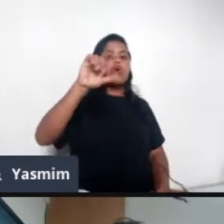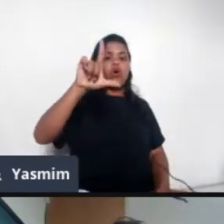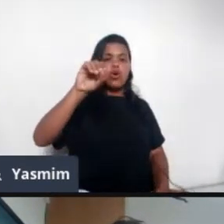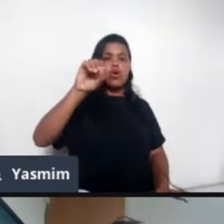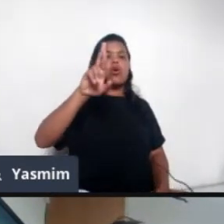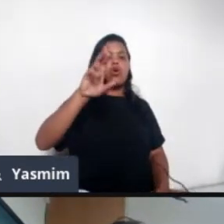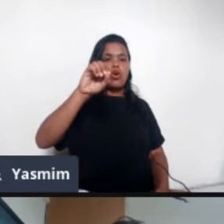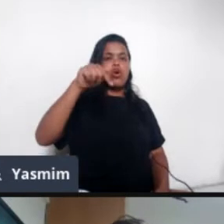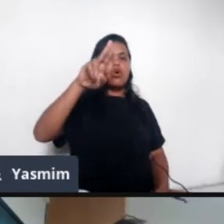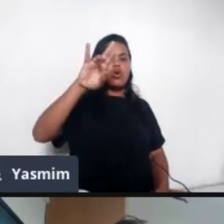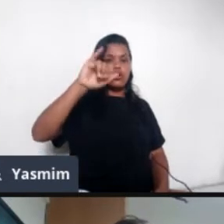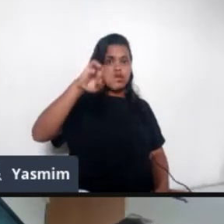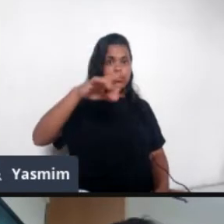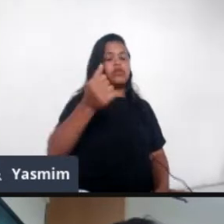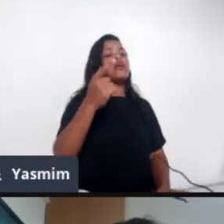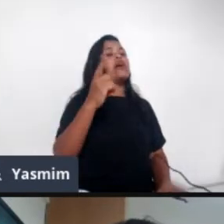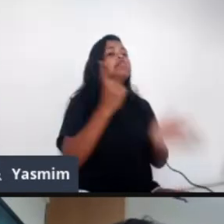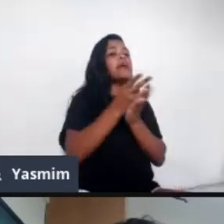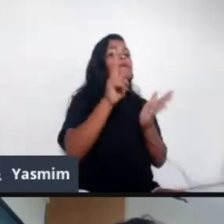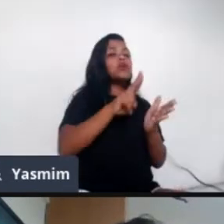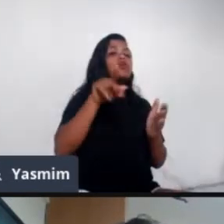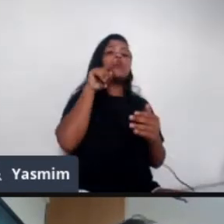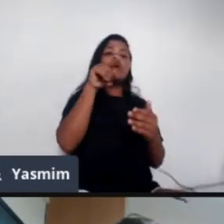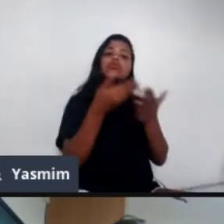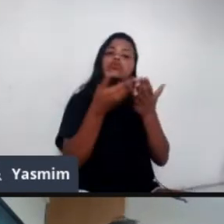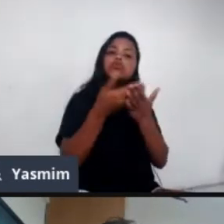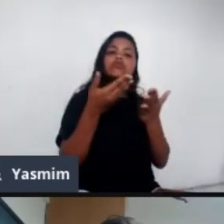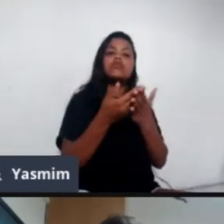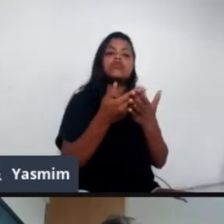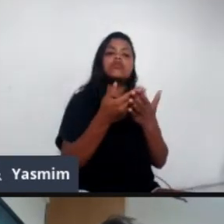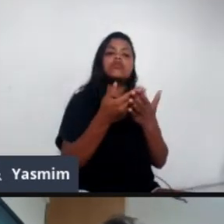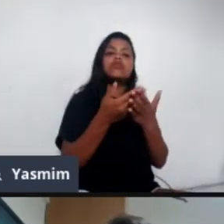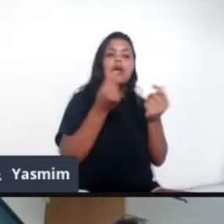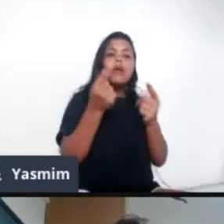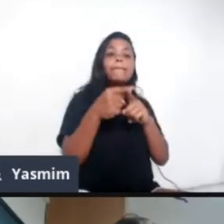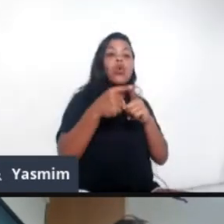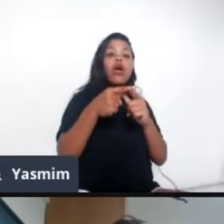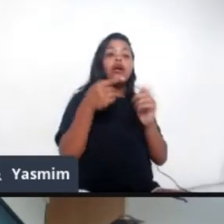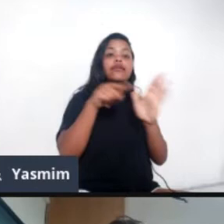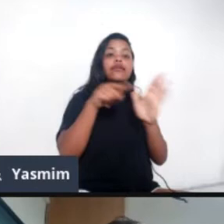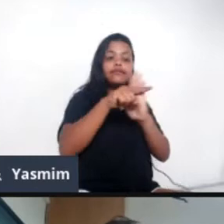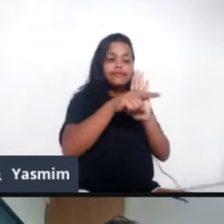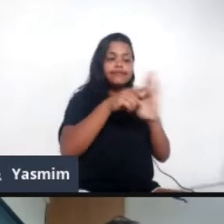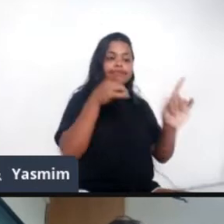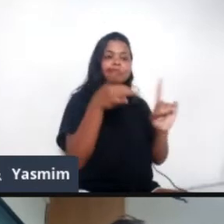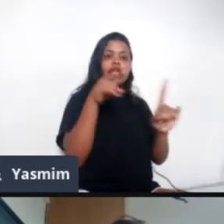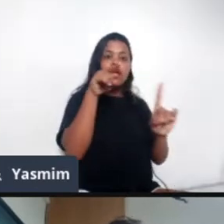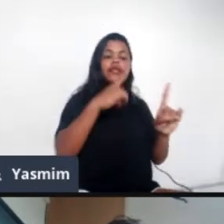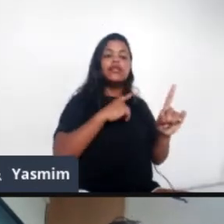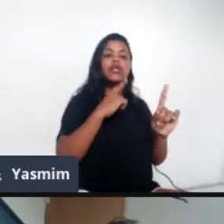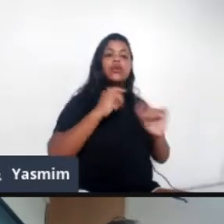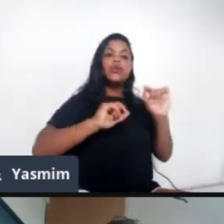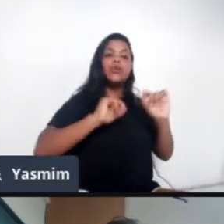antimaláricos, eles são candidatos por essência, então, porque estudos in vitro sugerem que ele tem